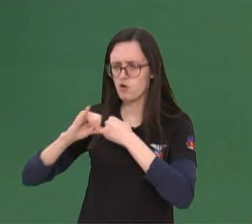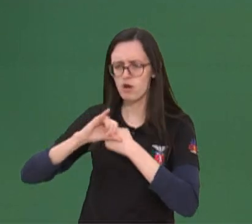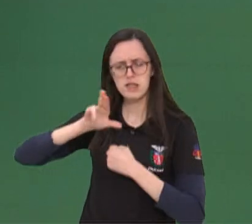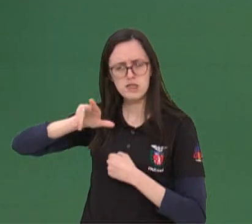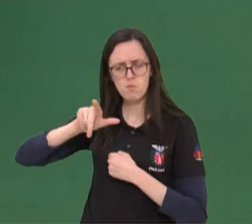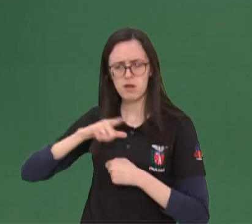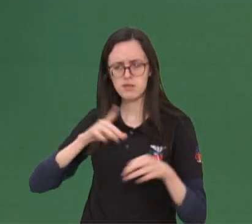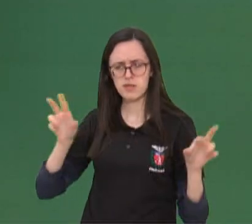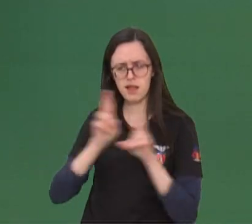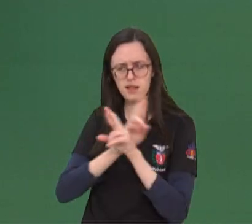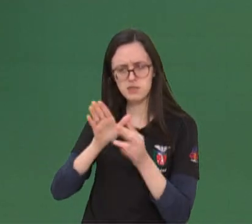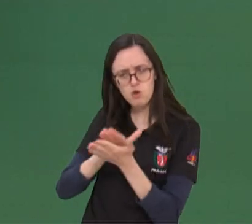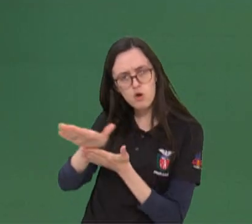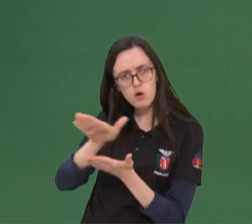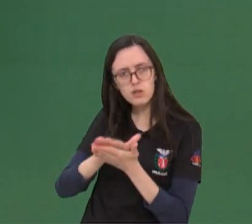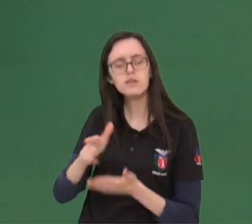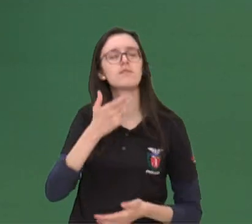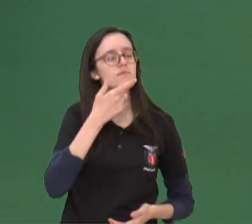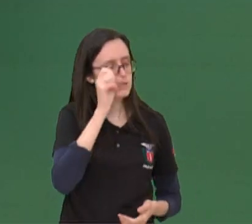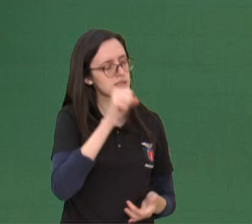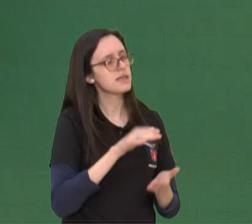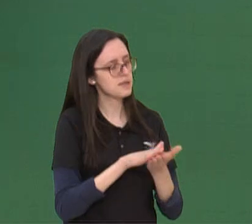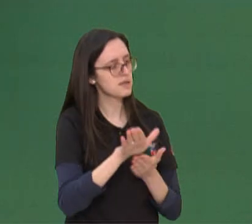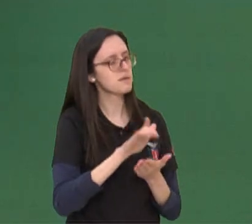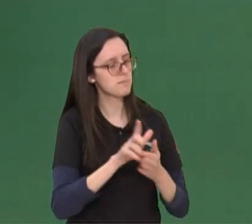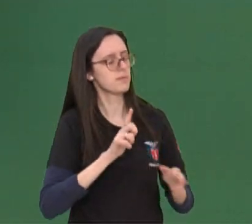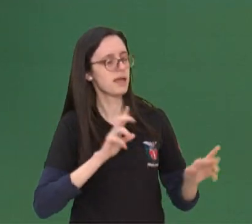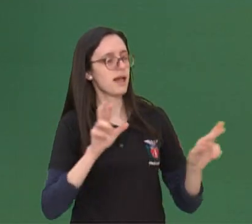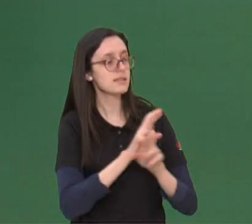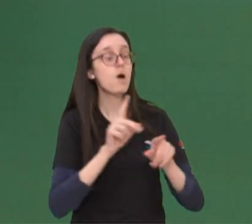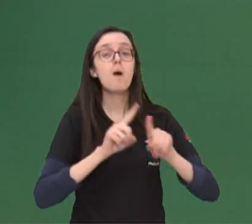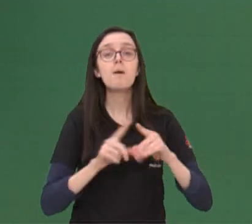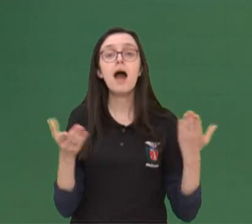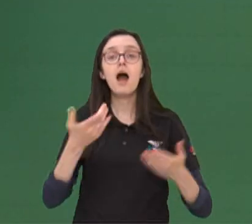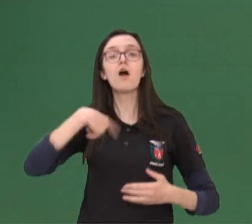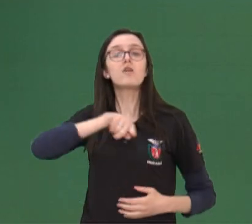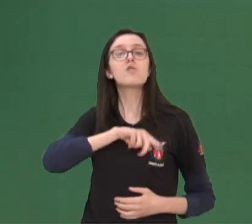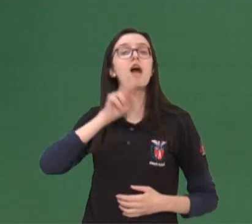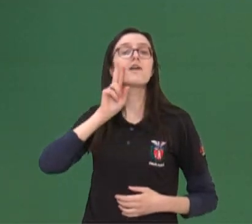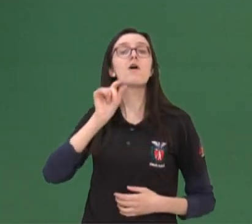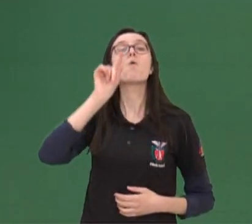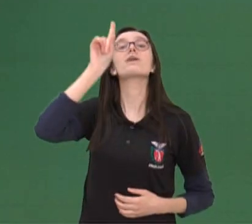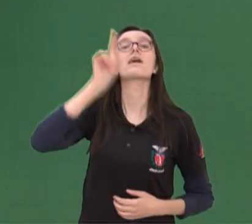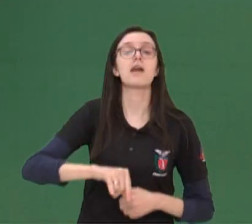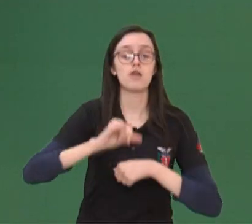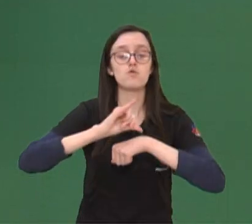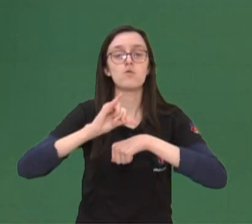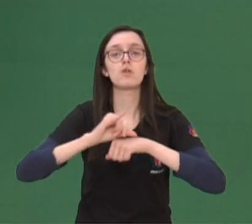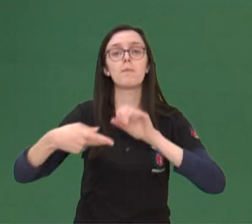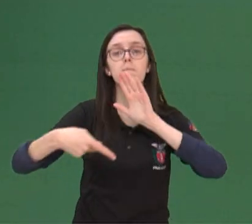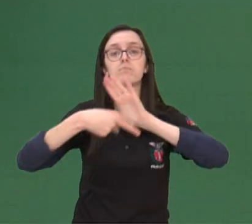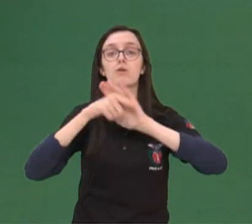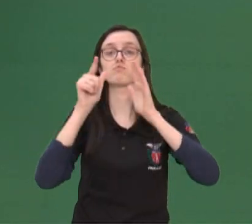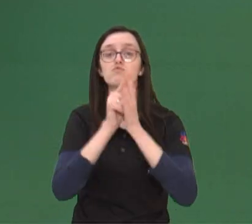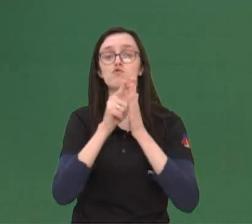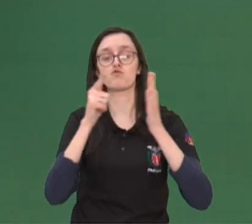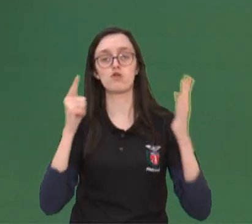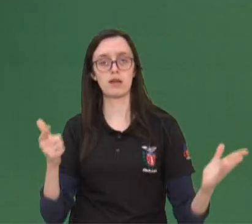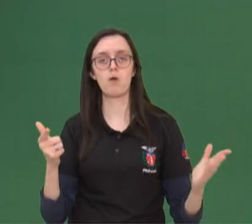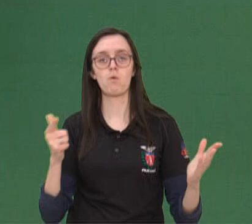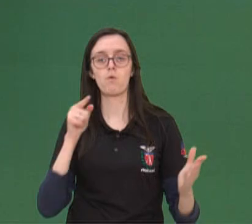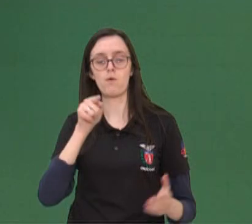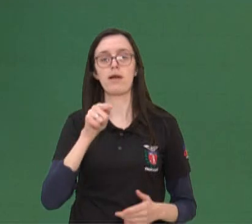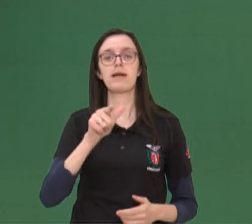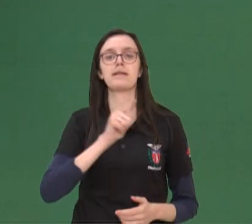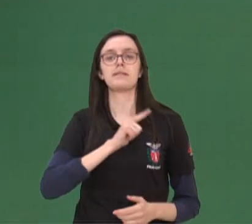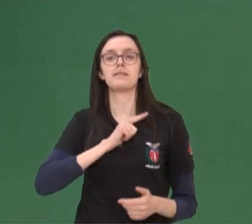ligada à imprensa? Não, está ligada à imprensa. Mas agora a gente vai ver o que é uma crônica jornalística, que